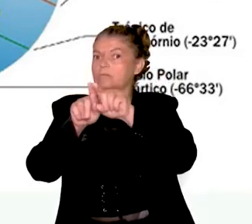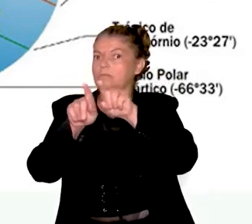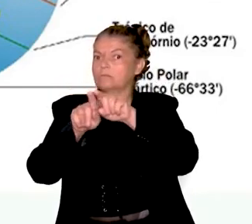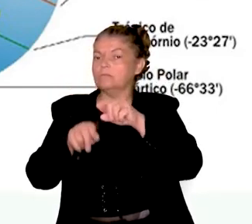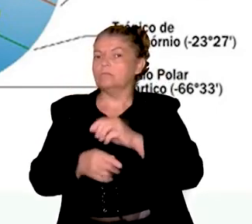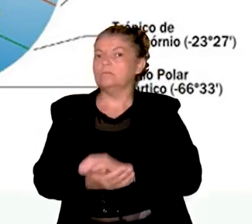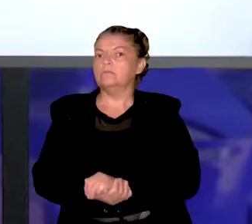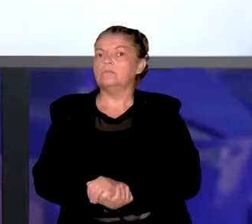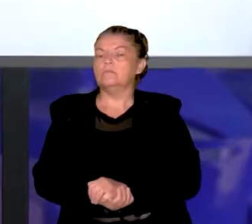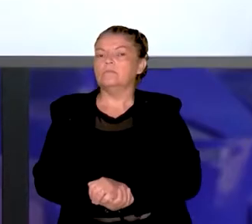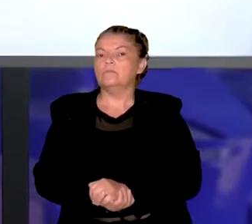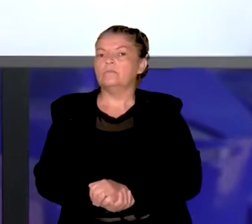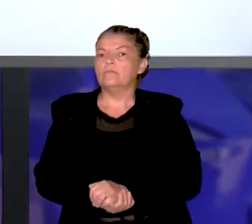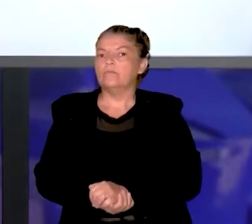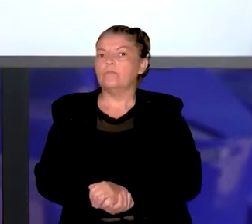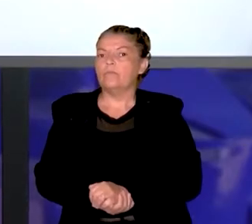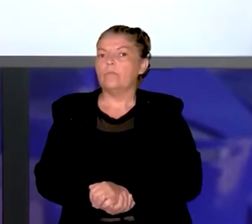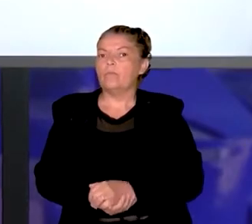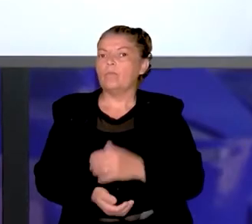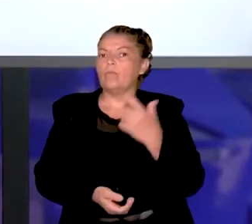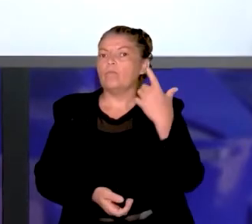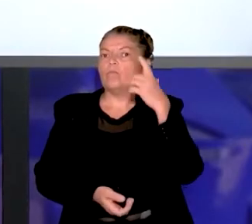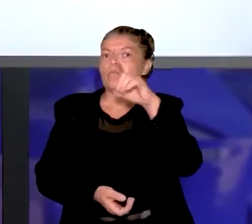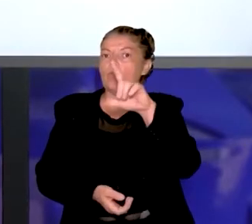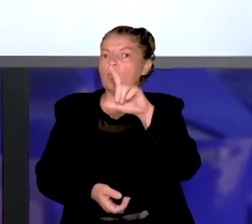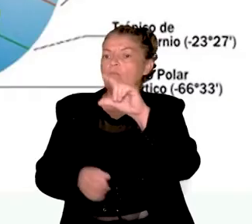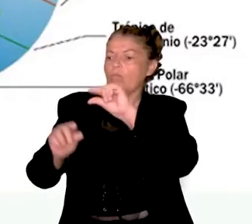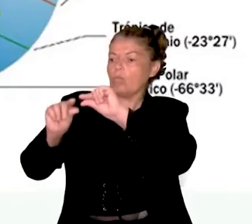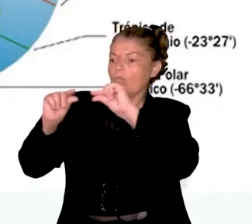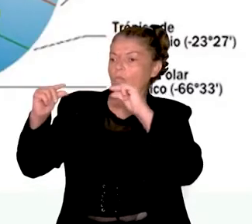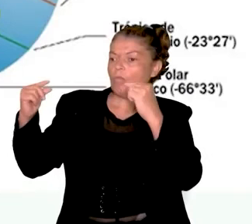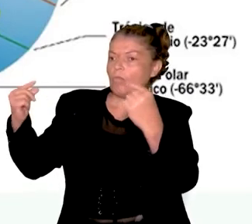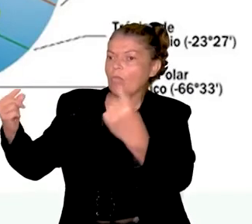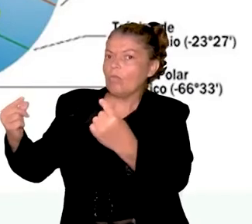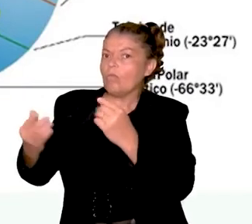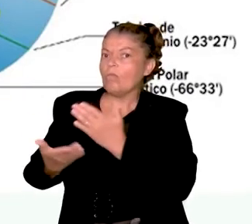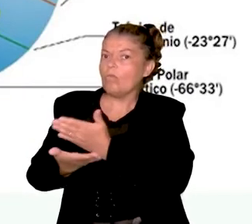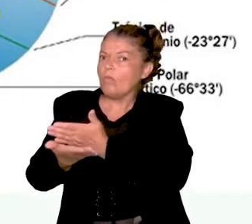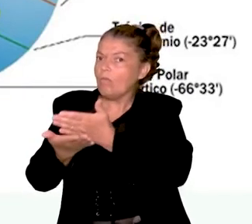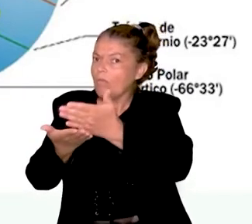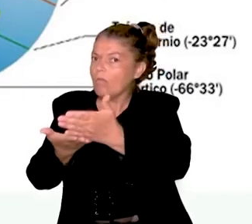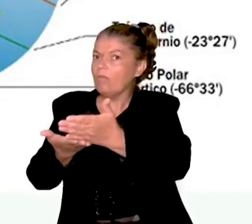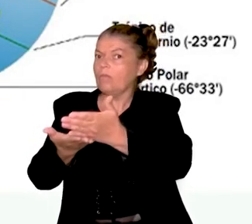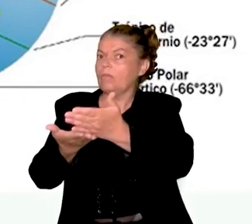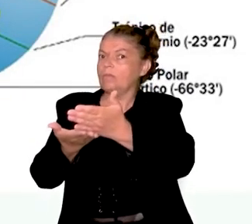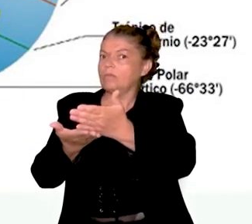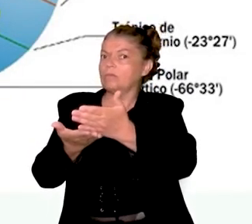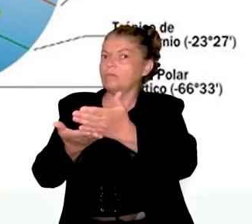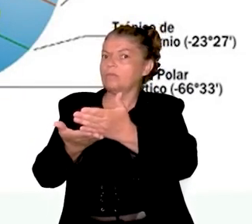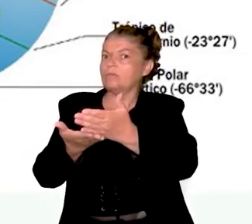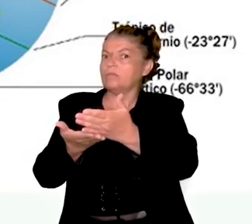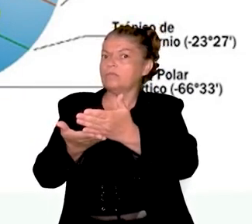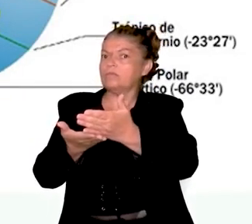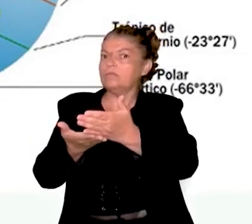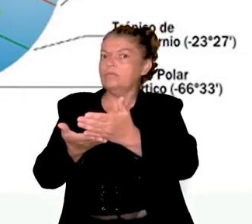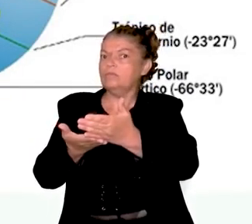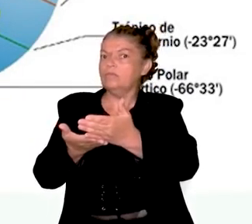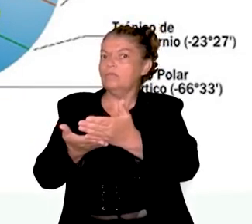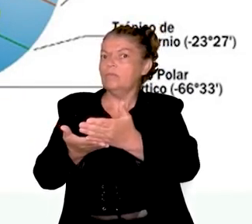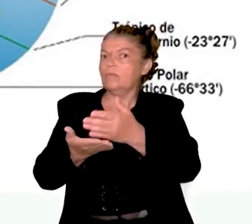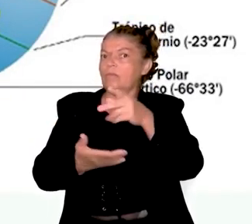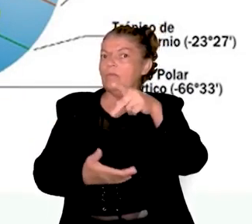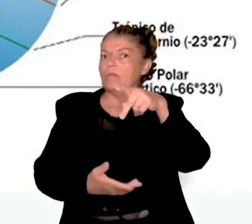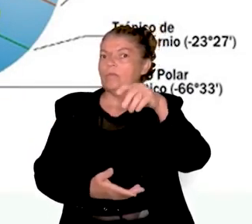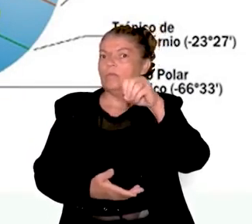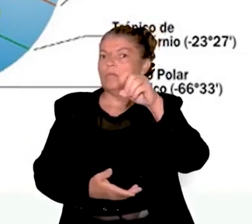norte. Também, outro ciclo, outra linha imaginária paralela, dá o início ao Polo